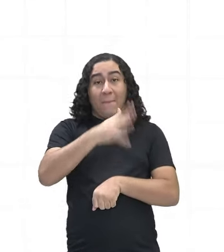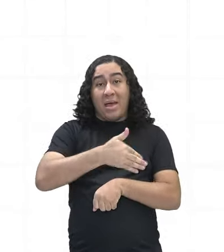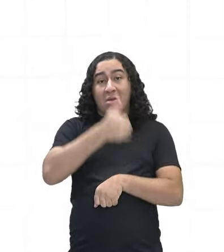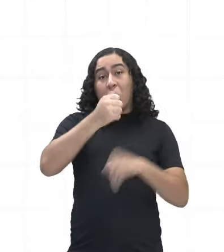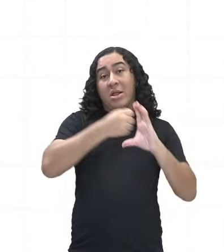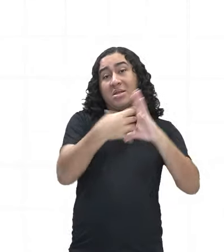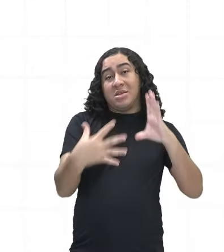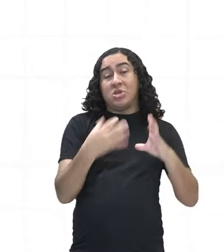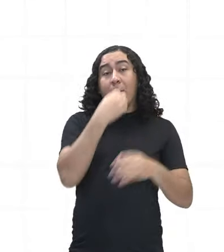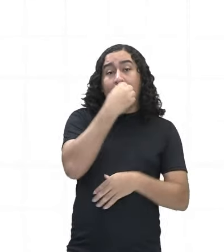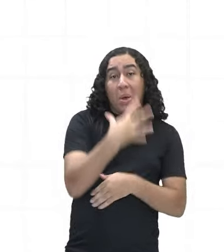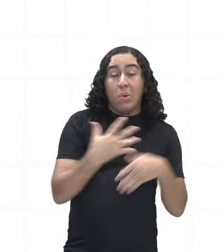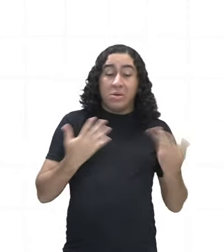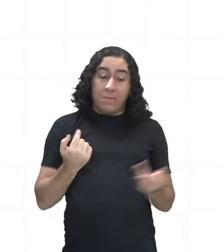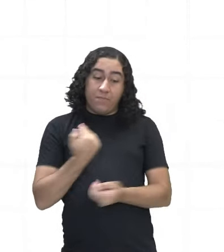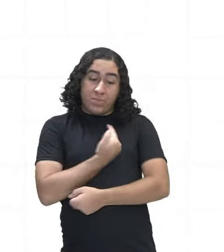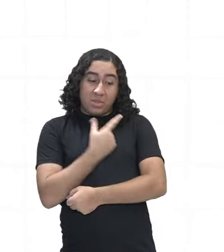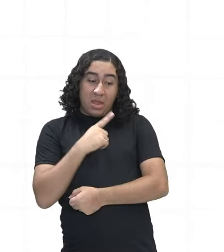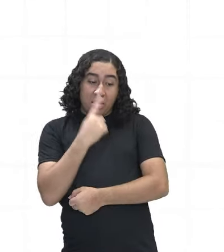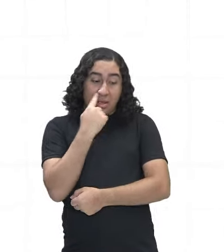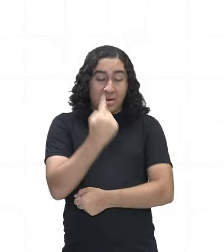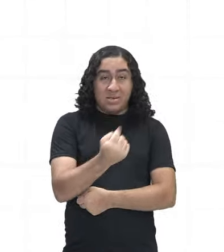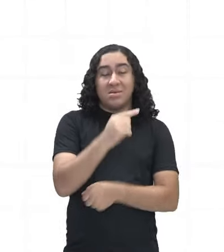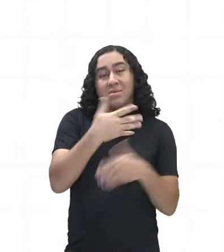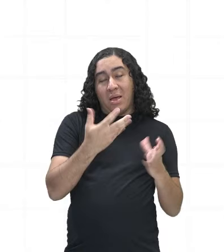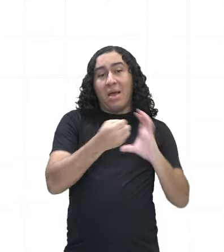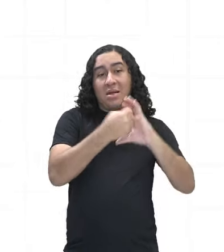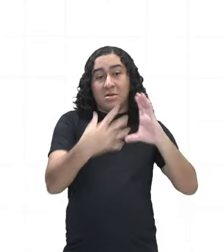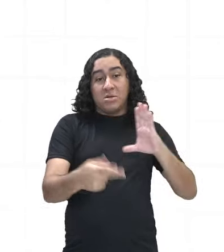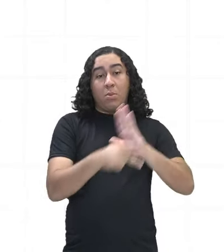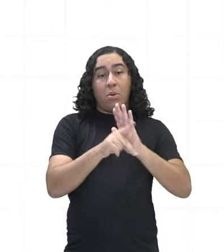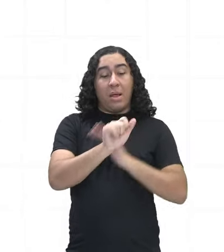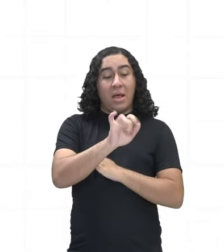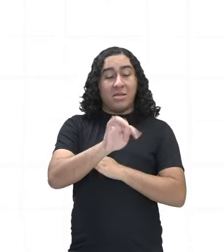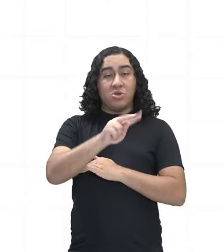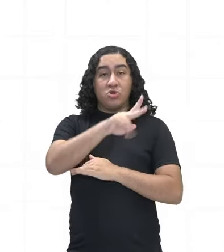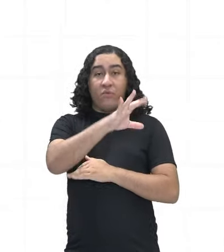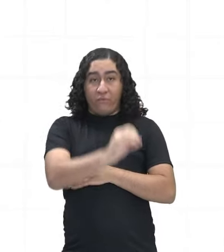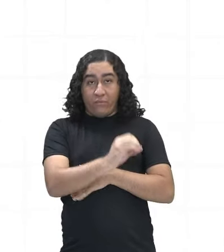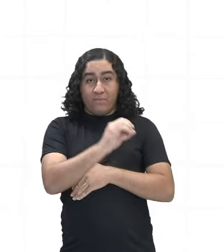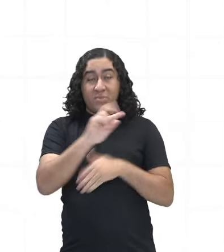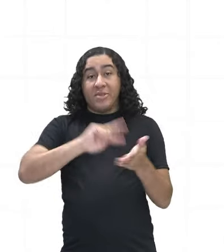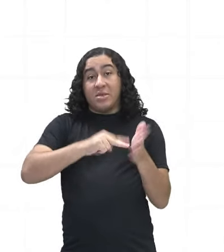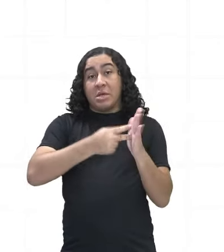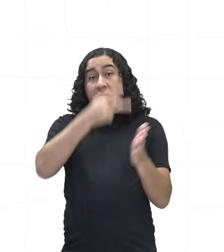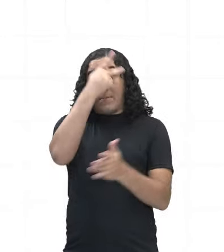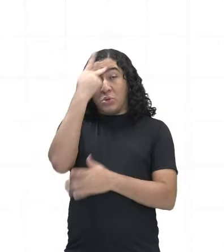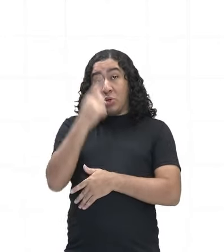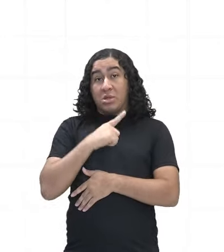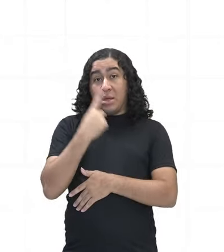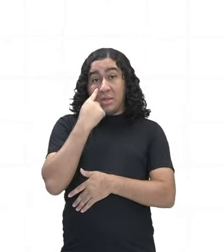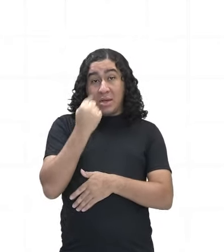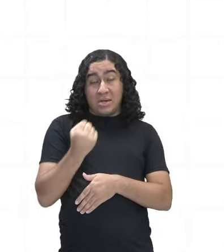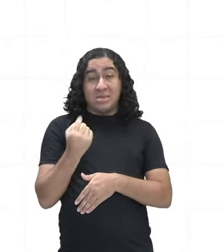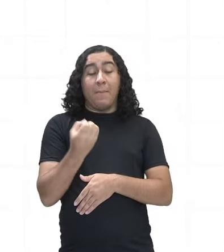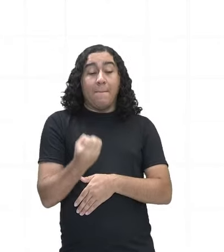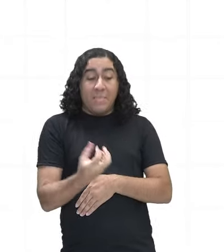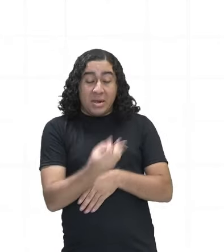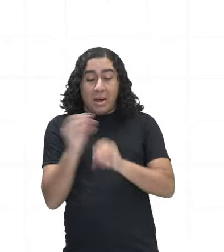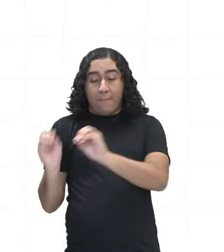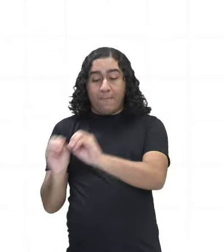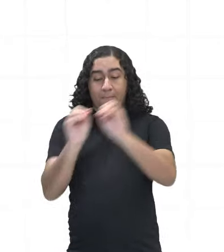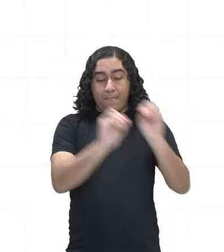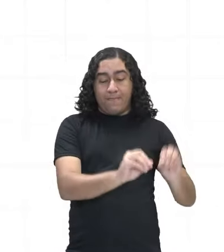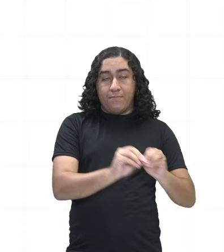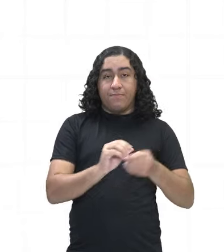essa vida melhor a gente diz que nessa área temos fatores atrativos que vai atrair essa pessoa que está migrando e agora a gente